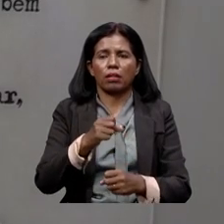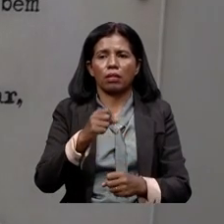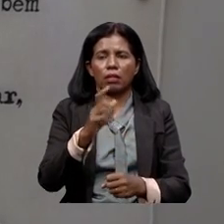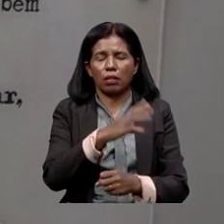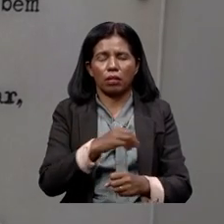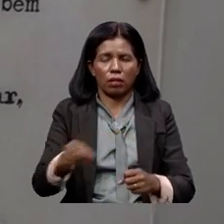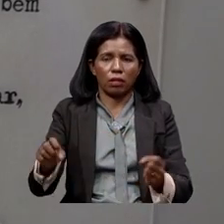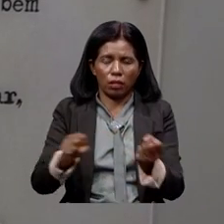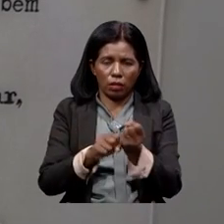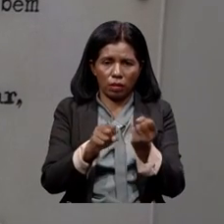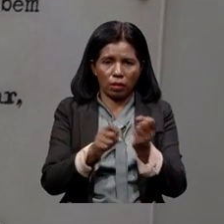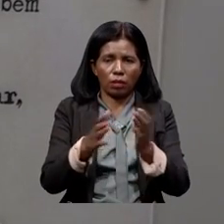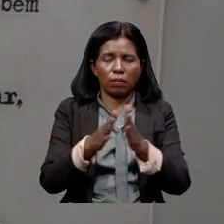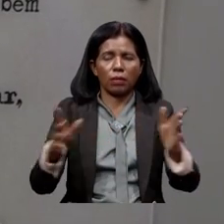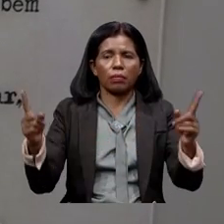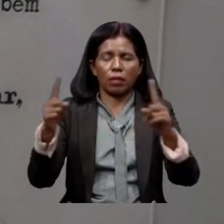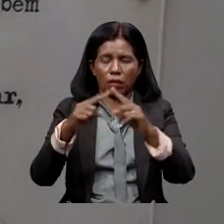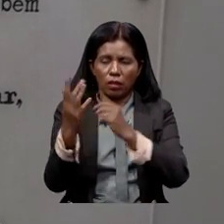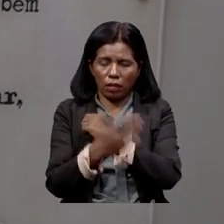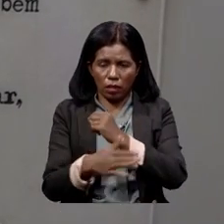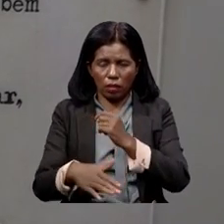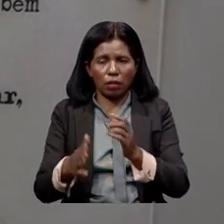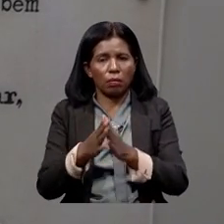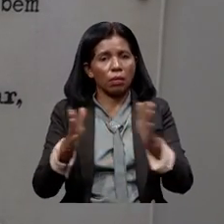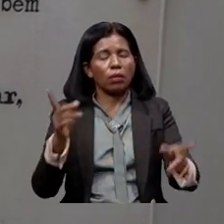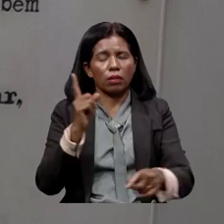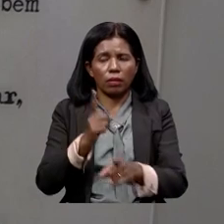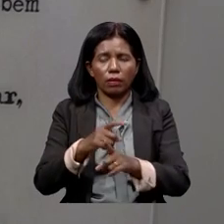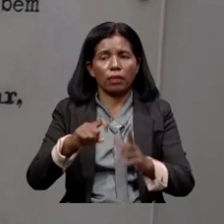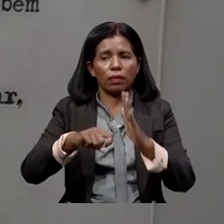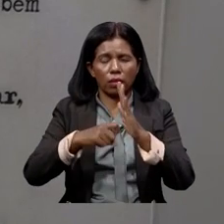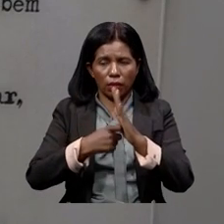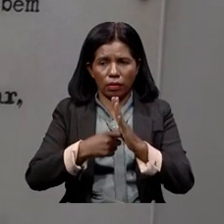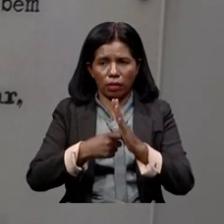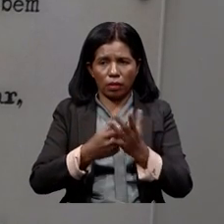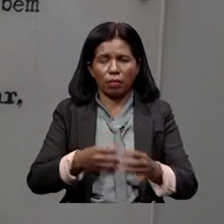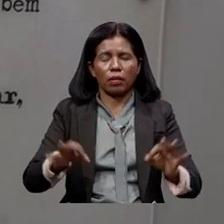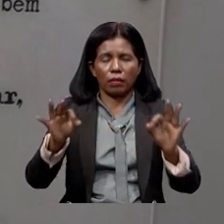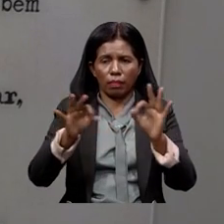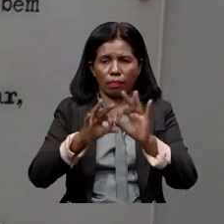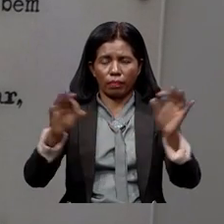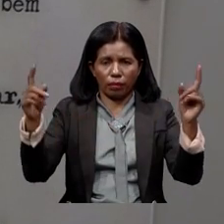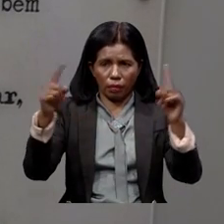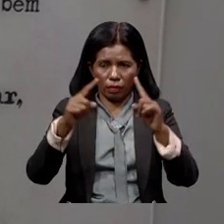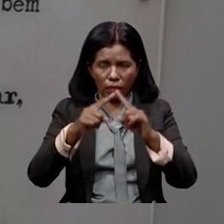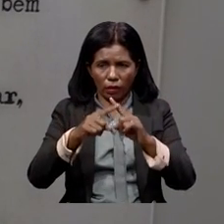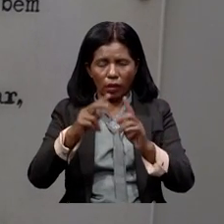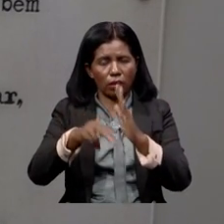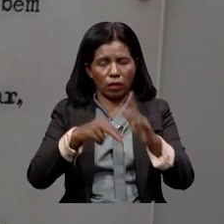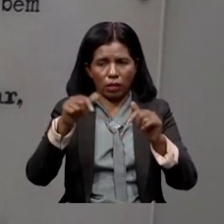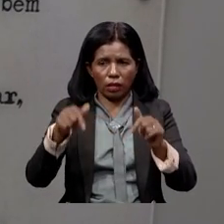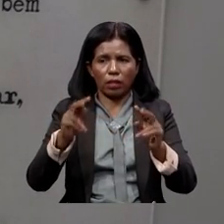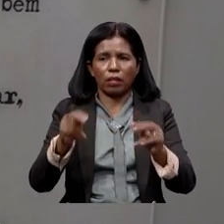tem contribuição bara ida né bote teves sabe babe ba entrevista babe ba notícia mas que